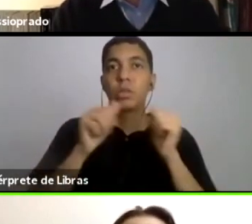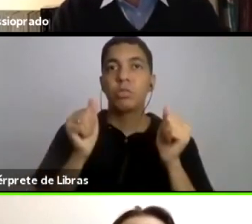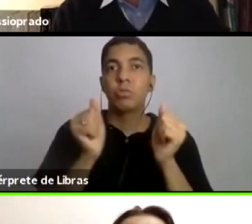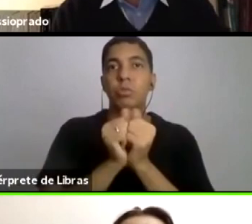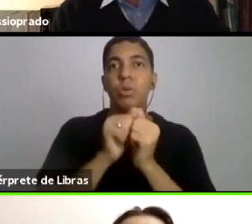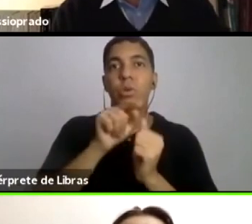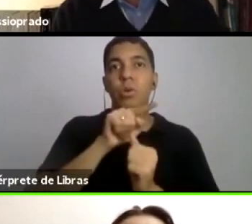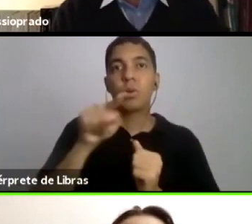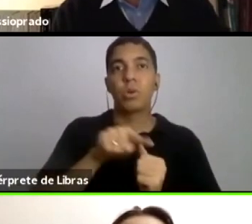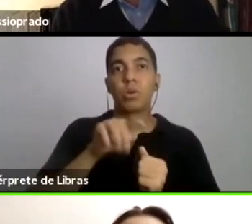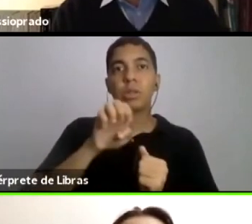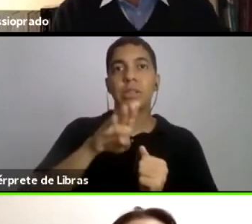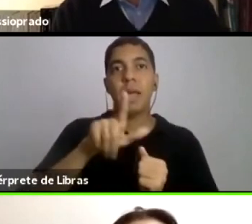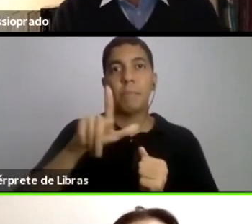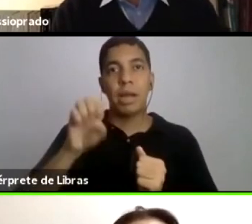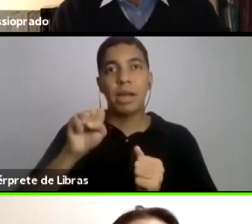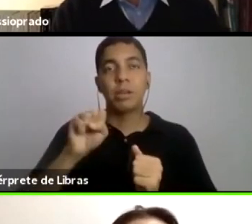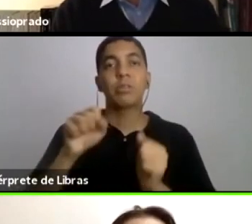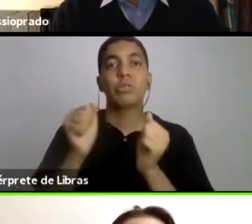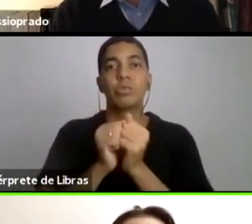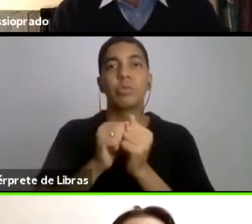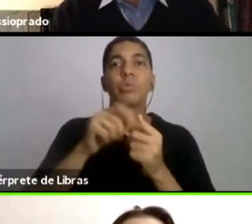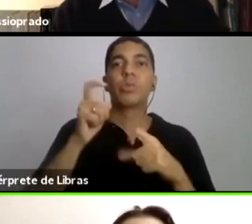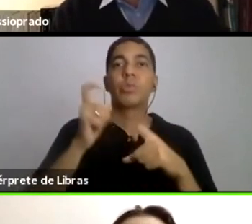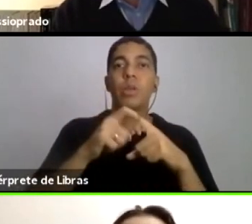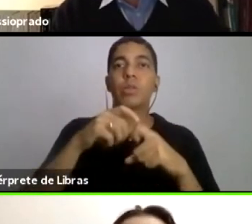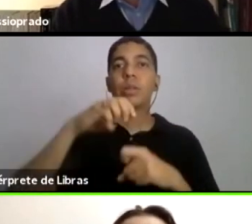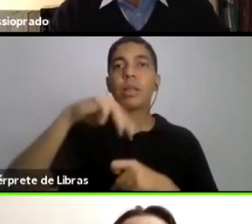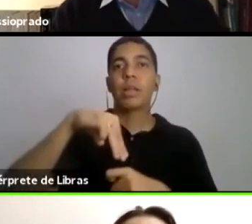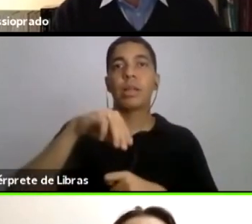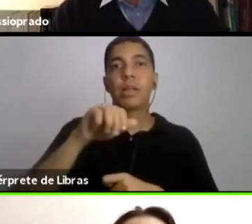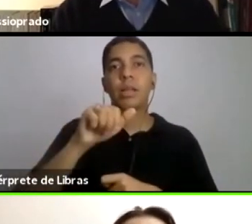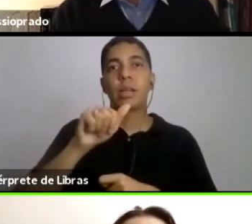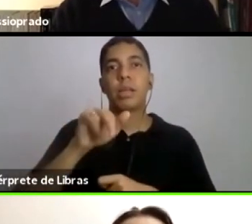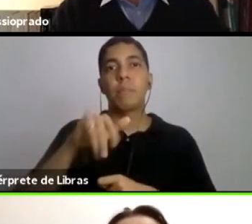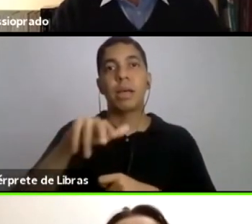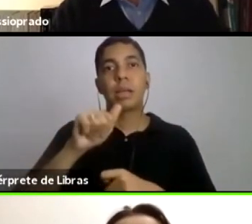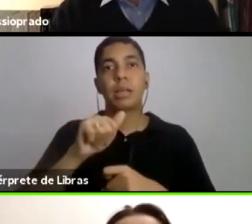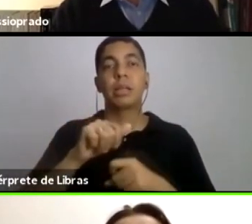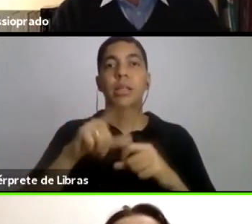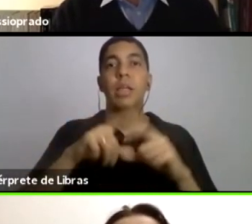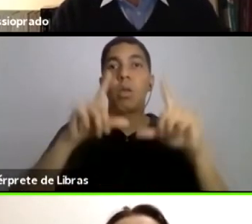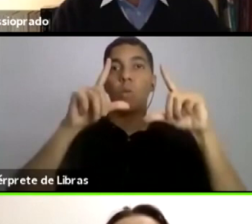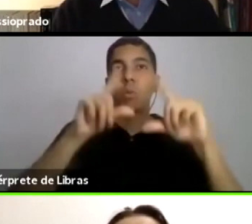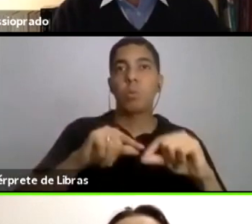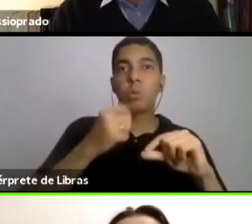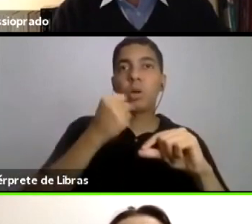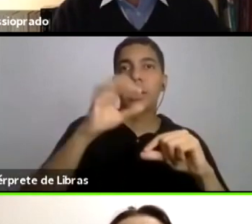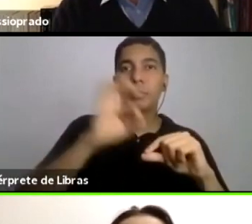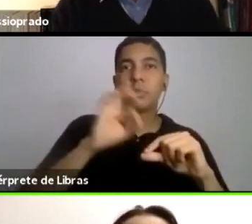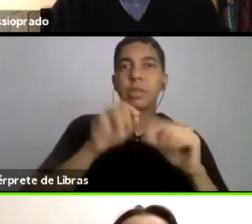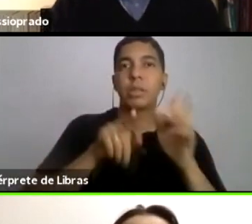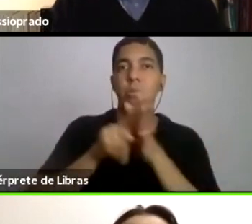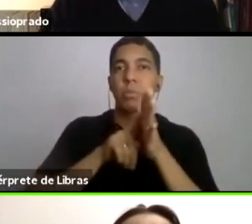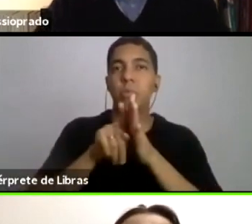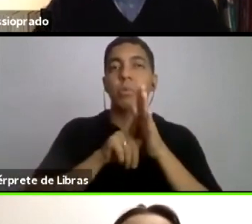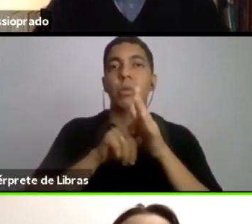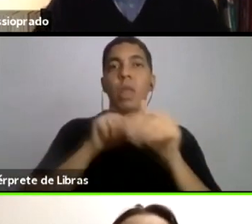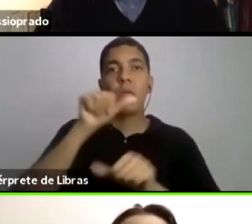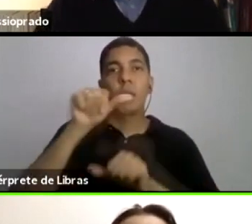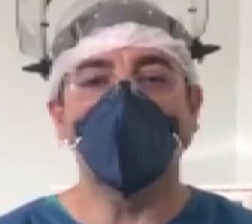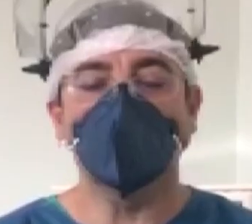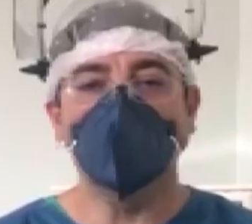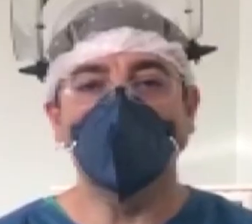ajudou a salvar vidas a nossa taxa de obra fica na uti caiu de oitenta por cento que a média da literatura mundial para